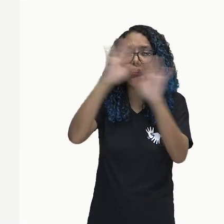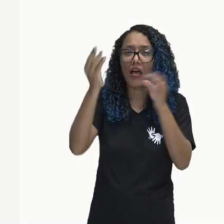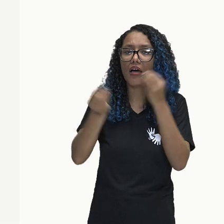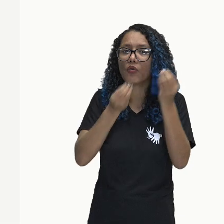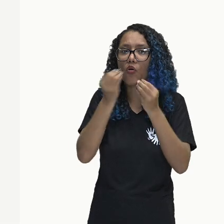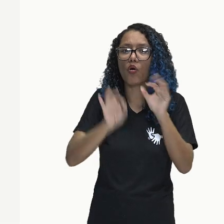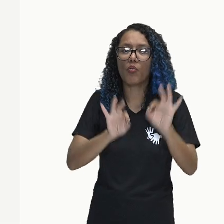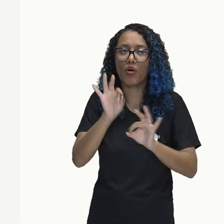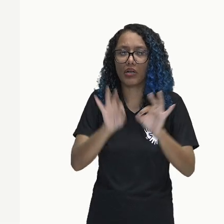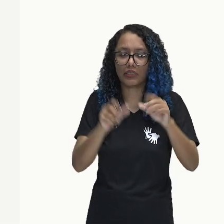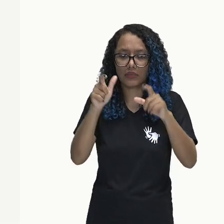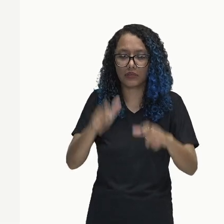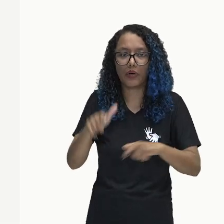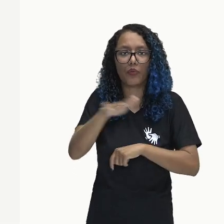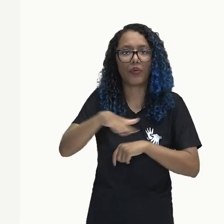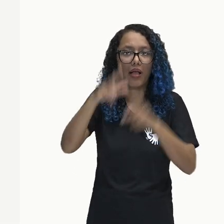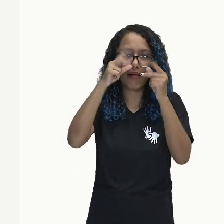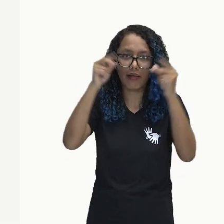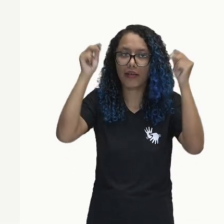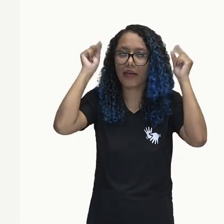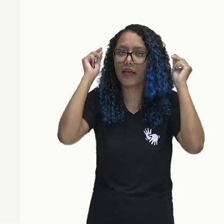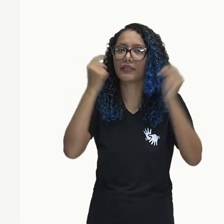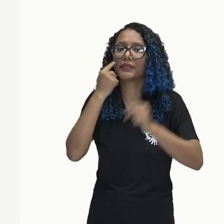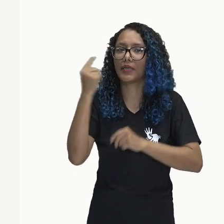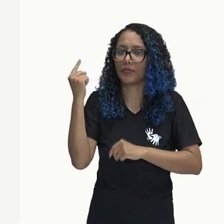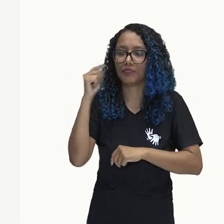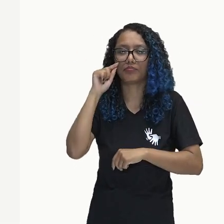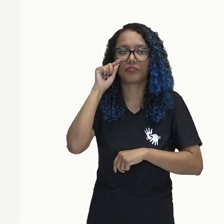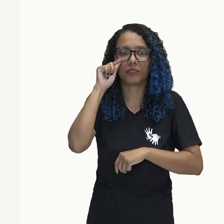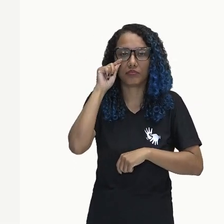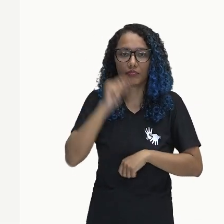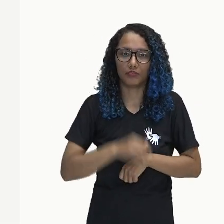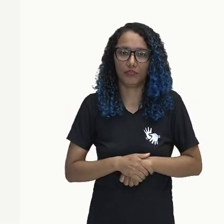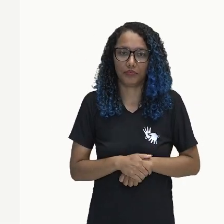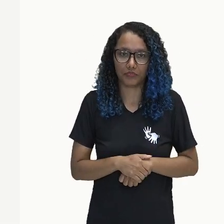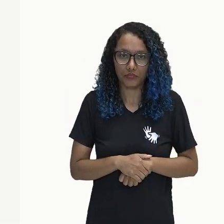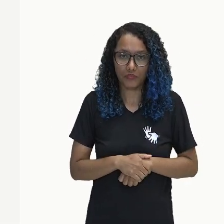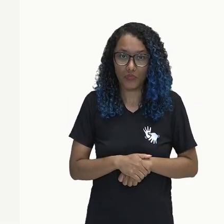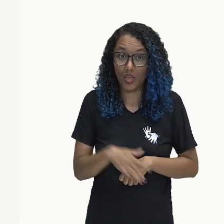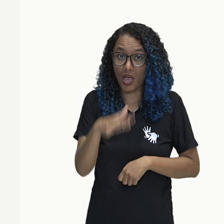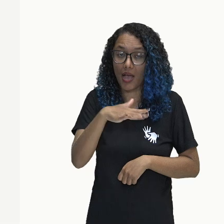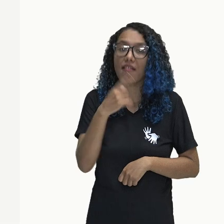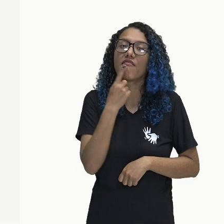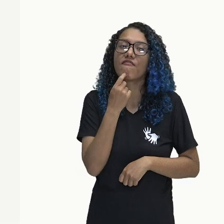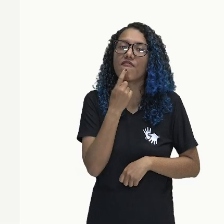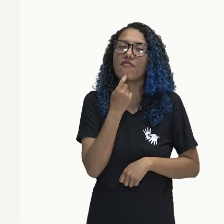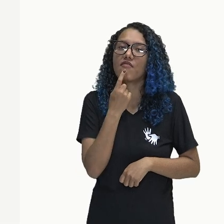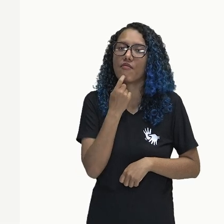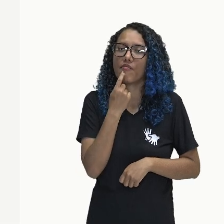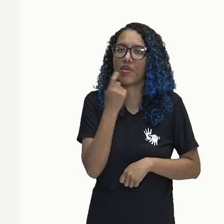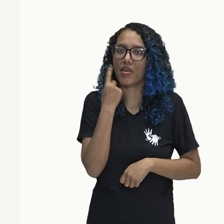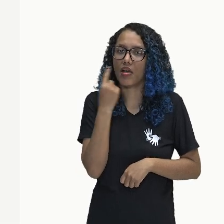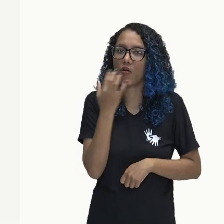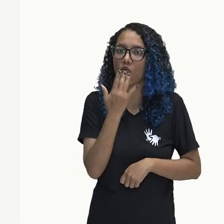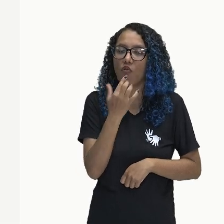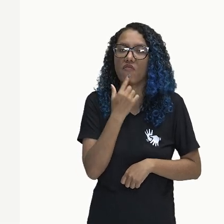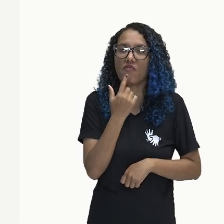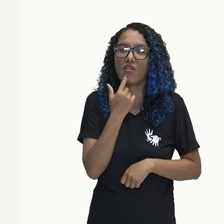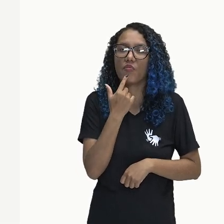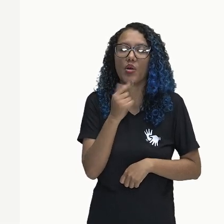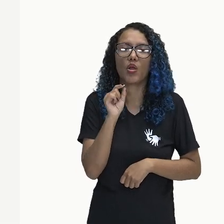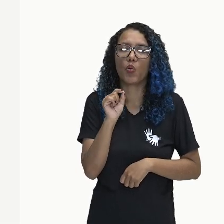Antiga, tá bom, gente? A gente vê, galera, que essa parte em vermelho eram as